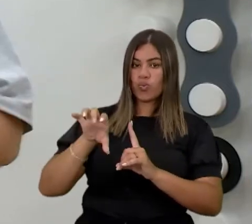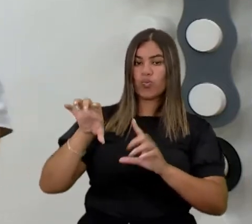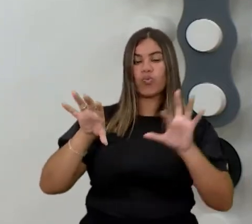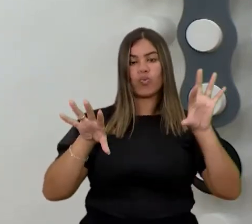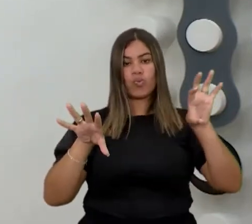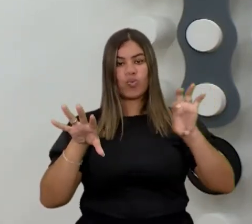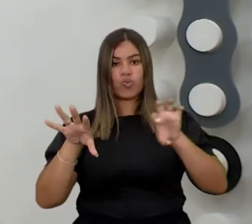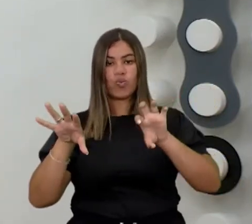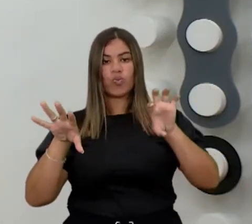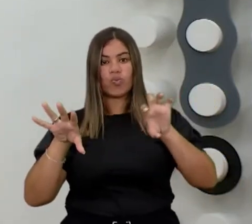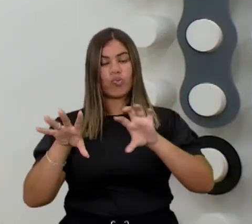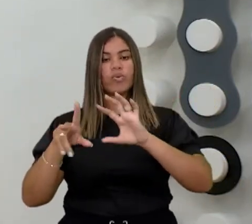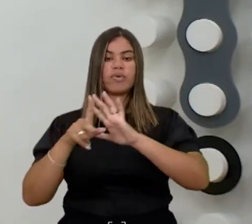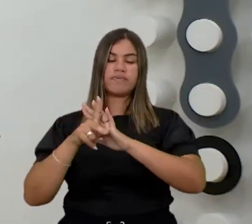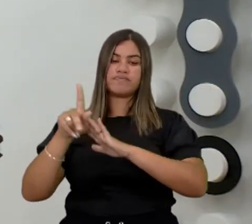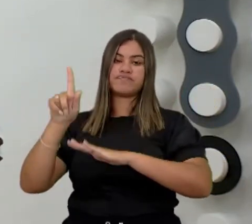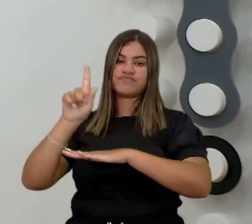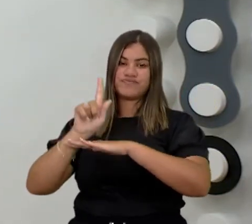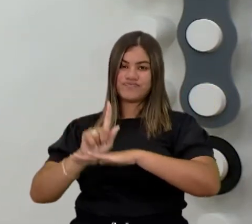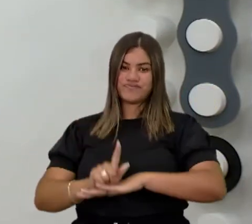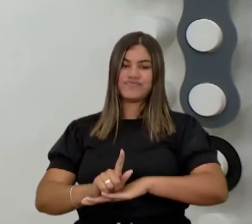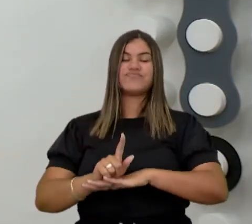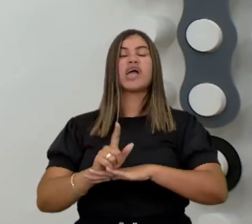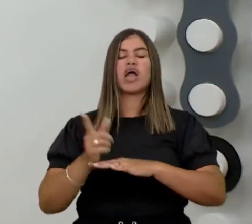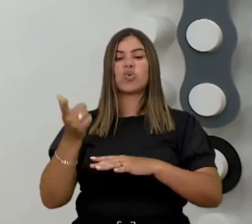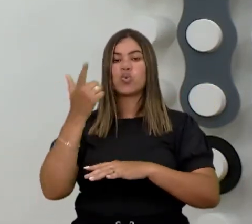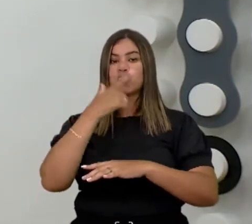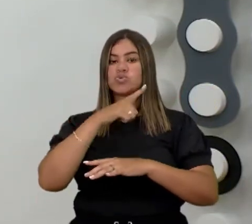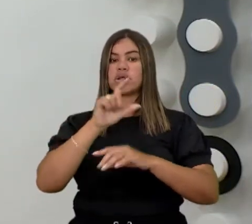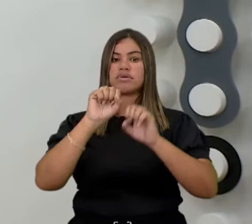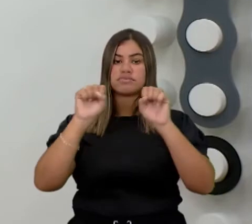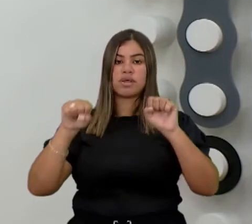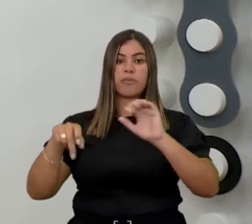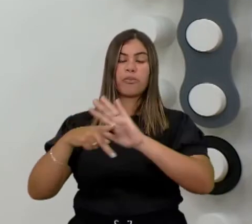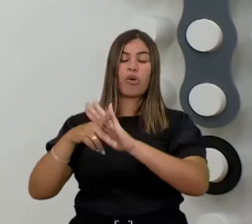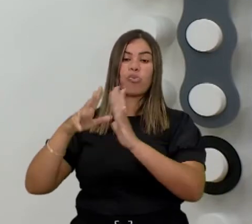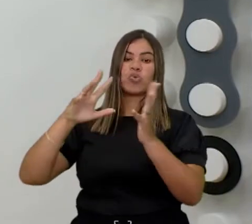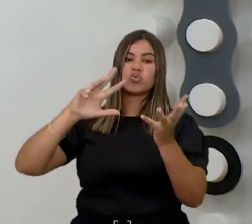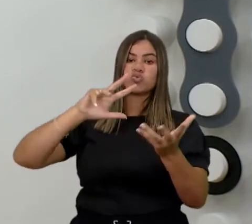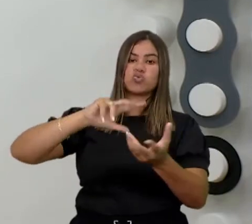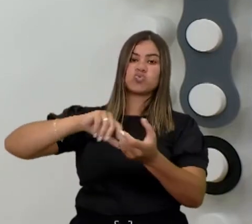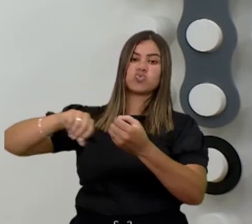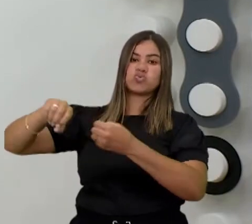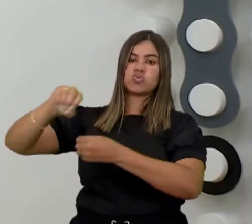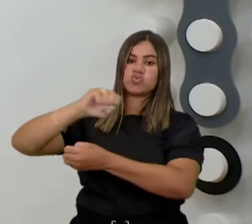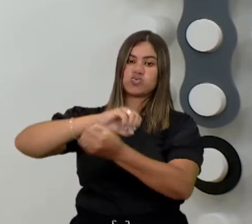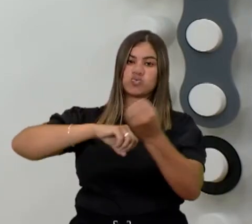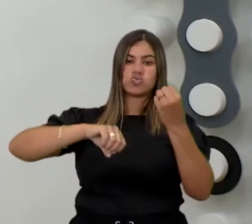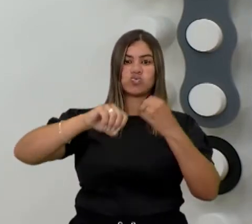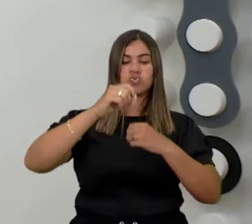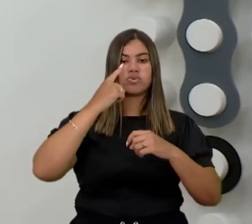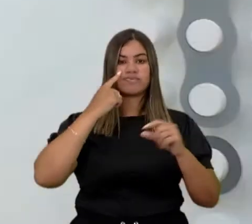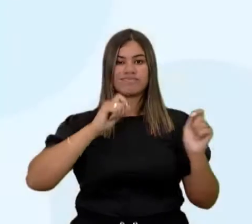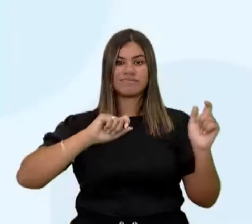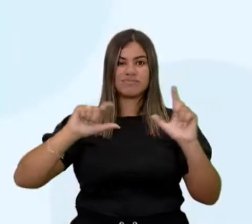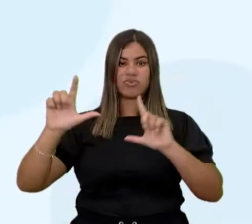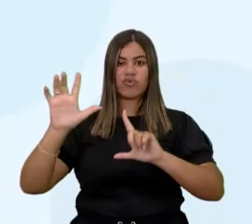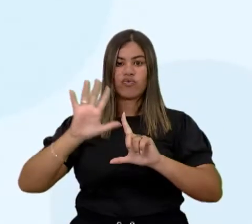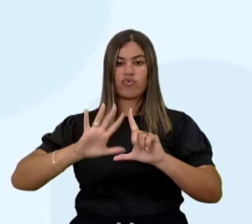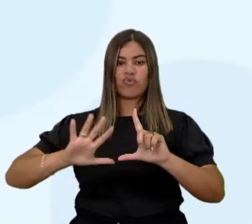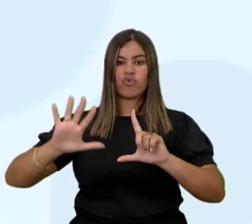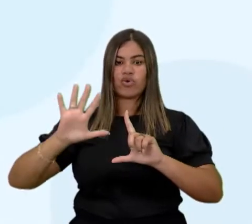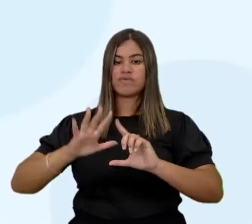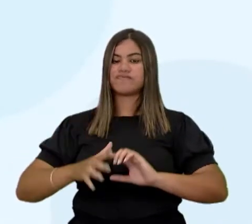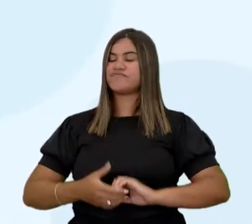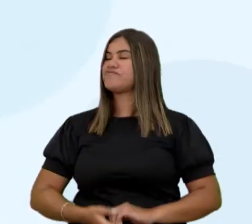os sistemas aí do nosso planeta, tá certo? E aí eu trouxe aí uma imagem, né, mostrando aí o nosso